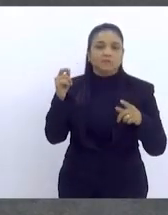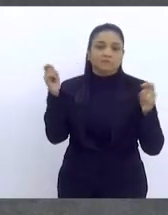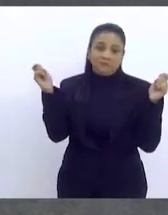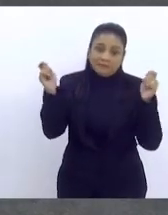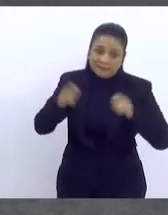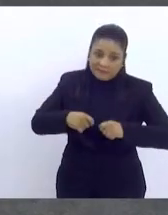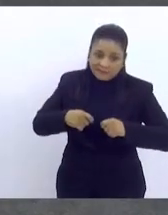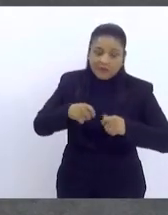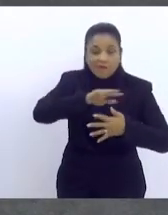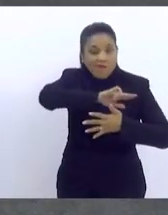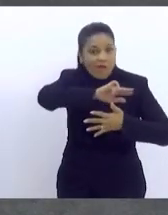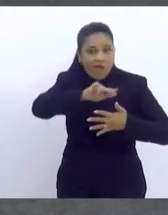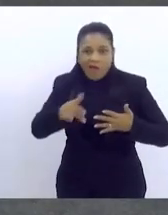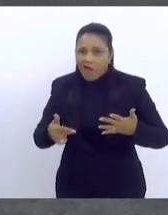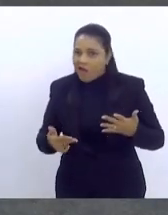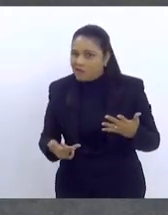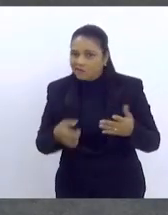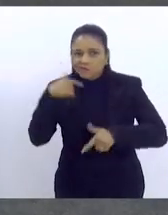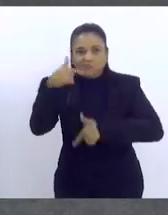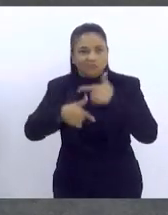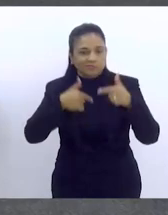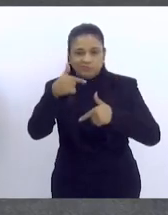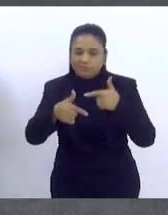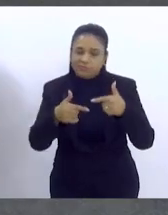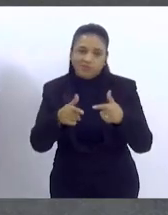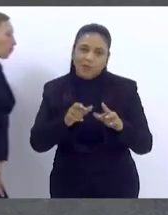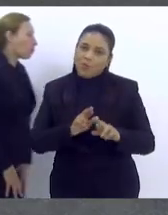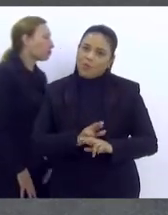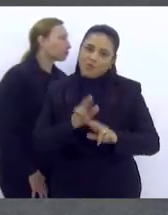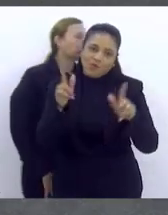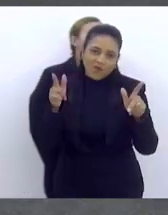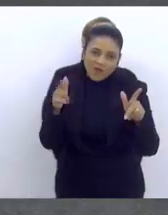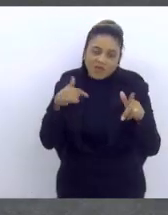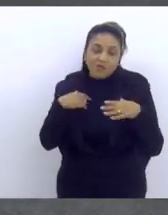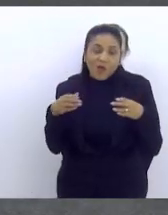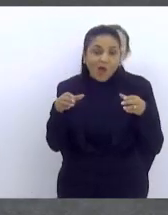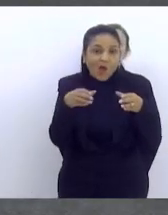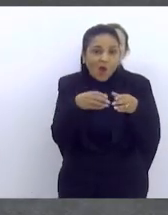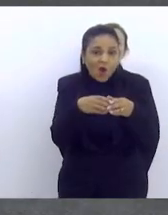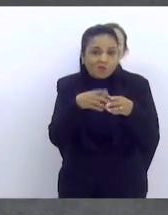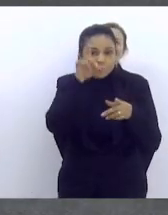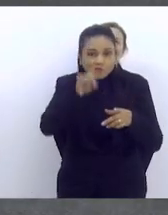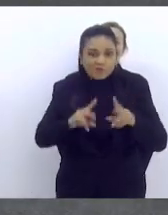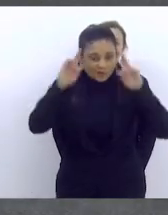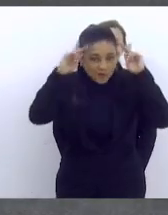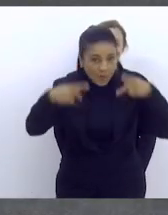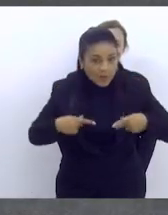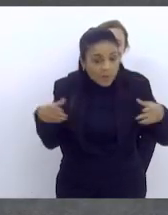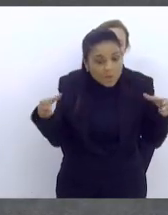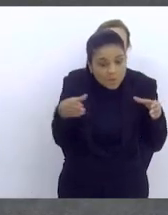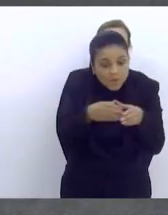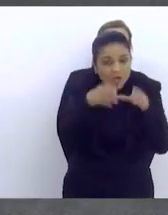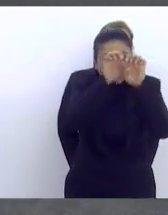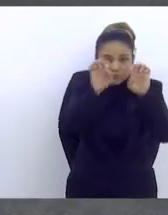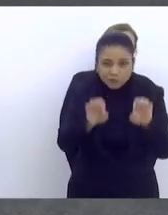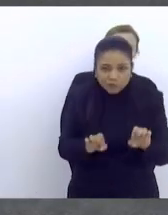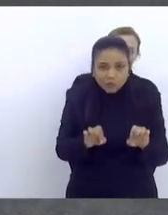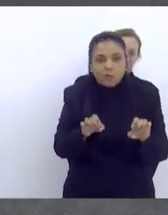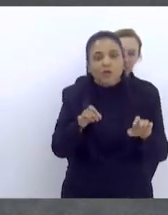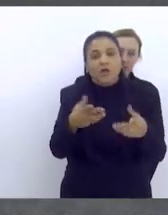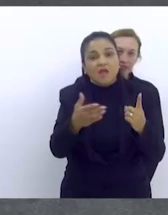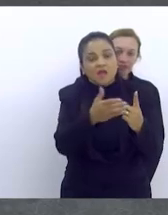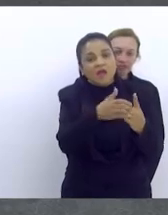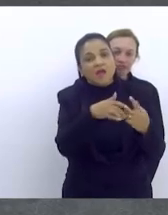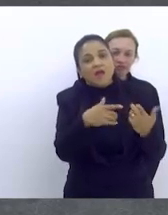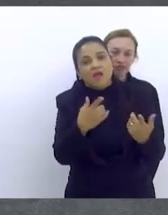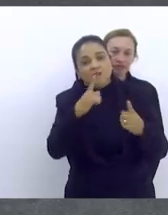de realizar tantos feitos mas a gente na verdade não é né a nossa comissão é uma estrutura pequena que atende em casos de violação